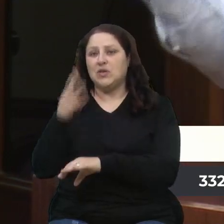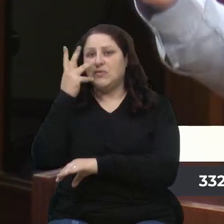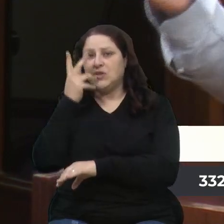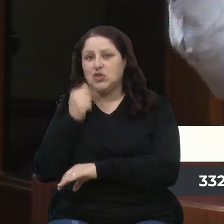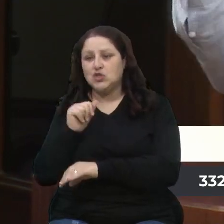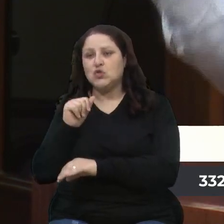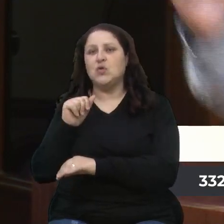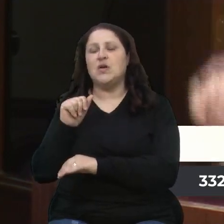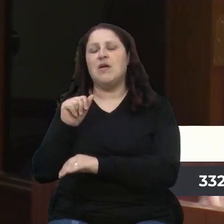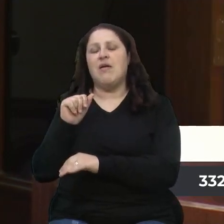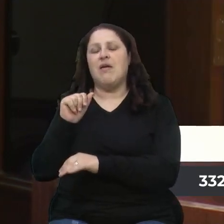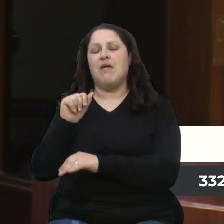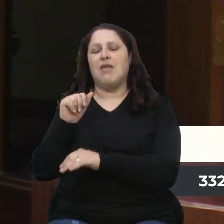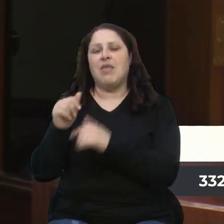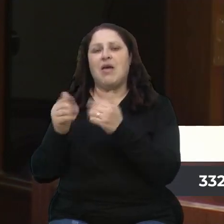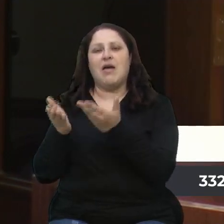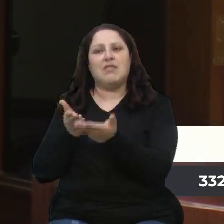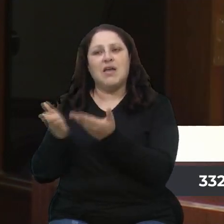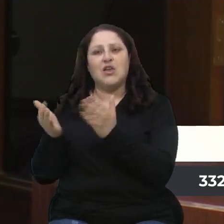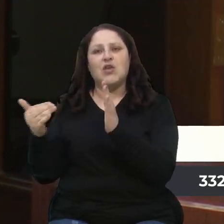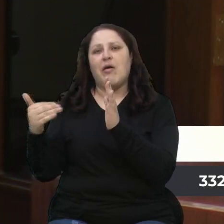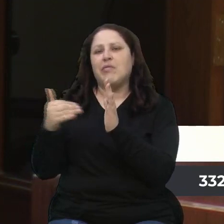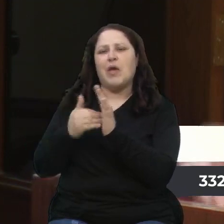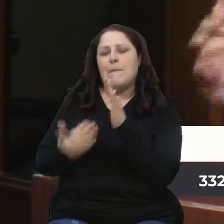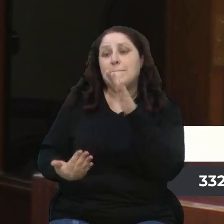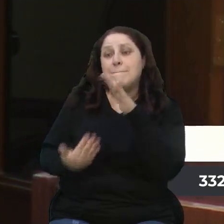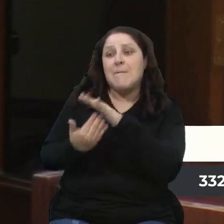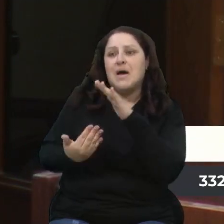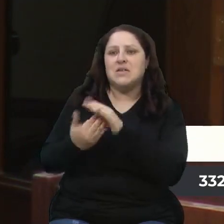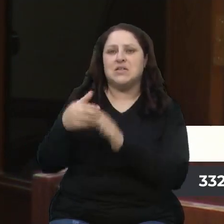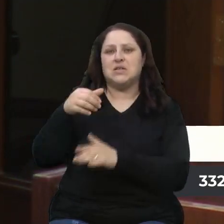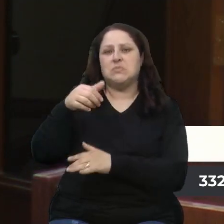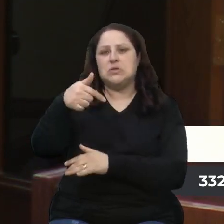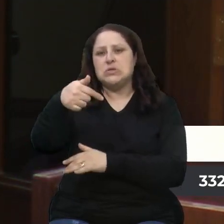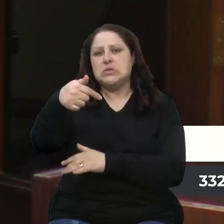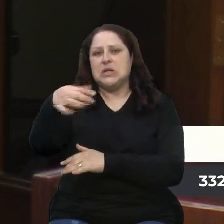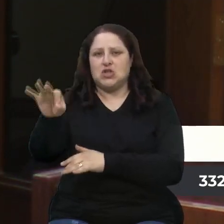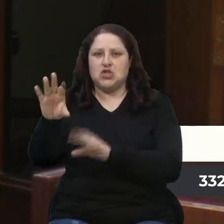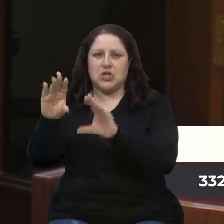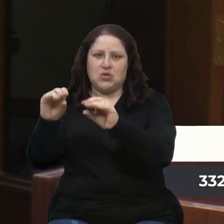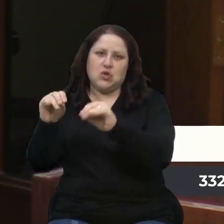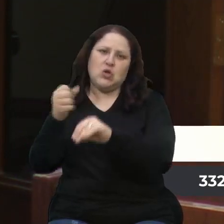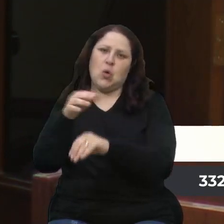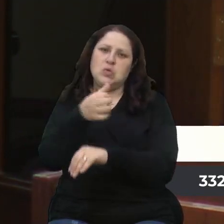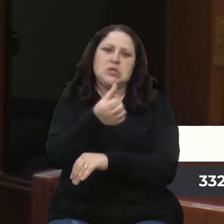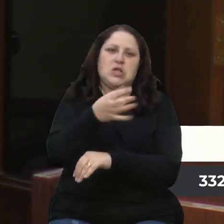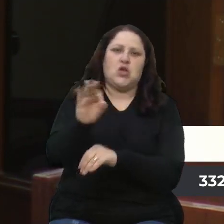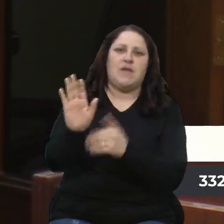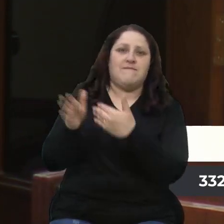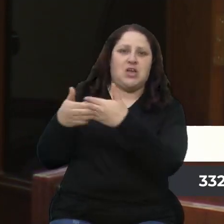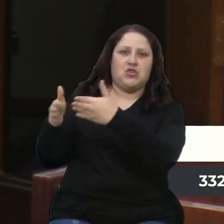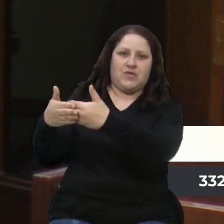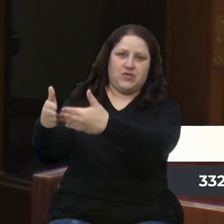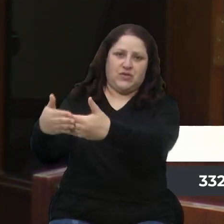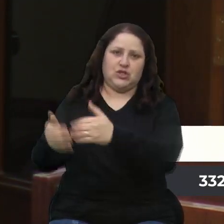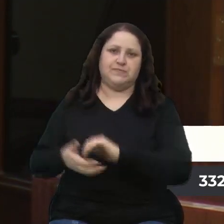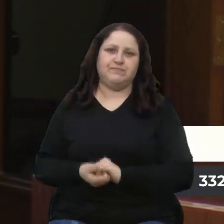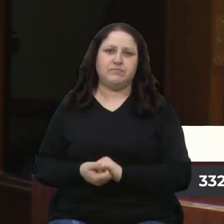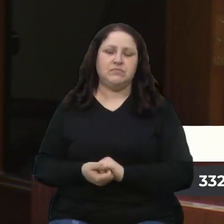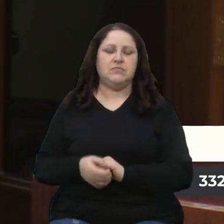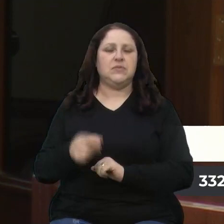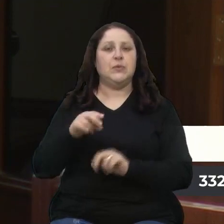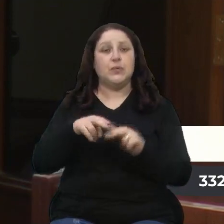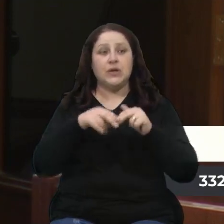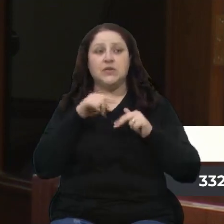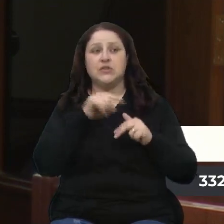18, 18h30, 19 horas. Né? E a partir disso, e da demanda que nós temos de